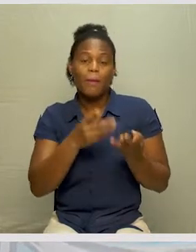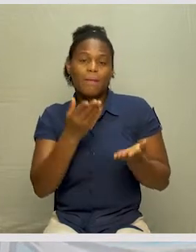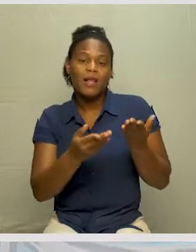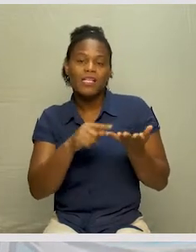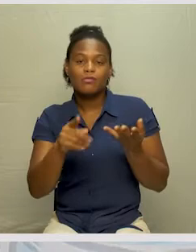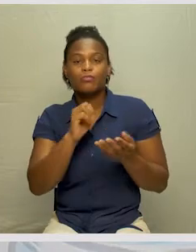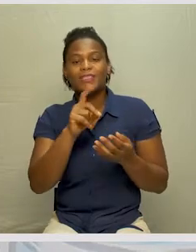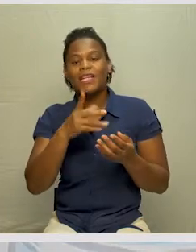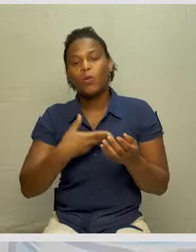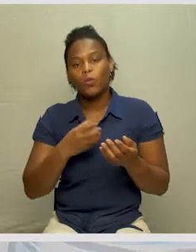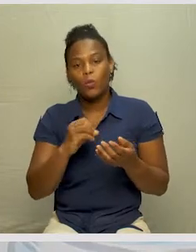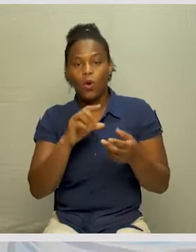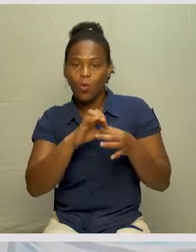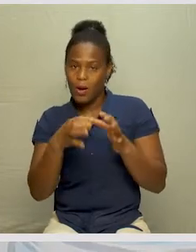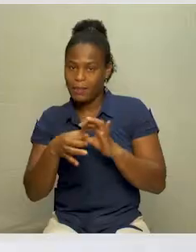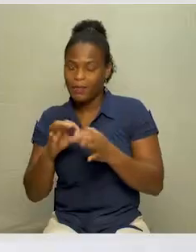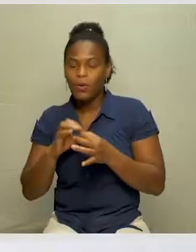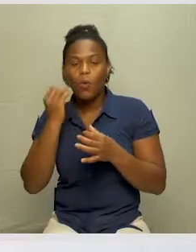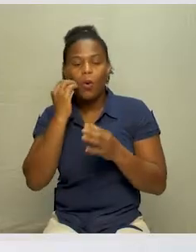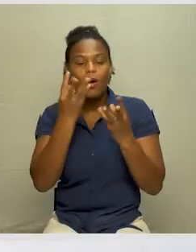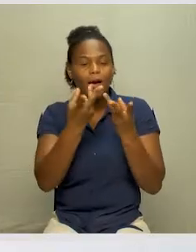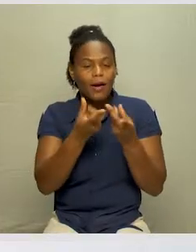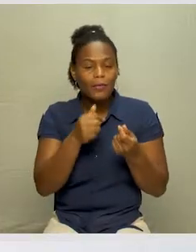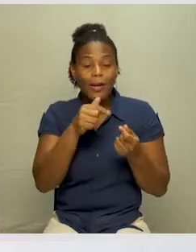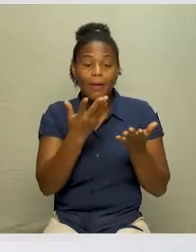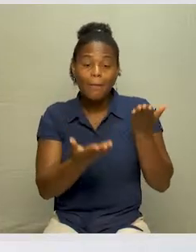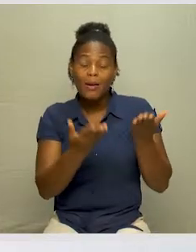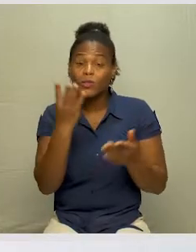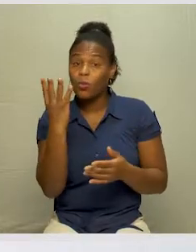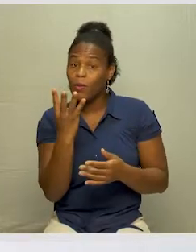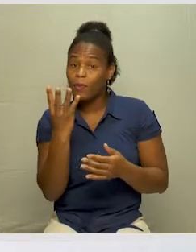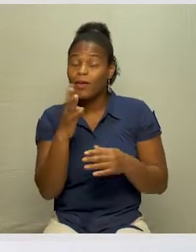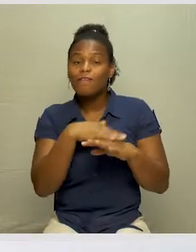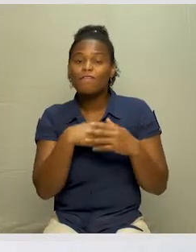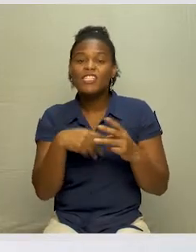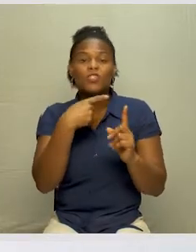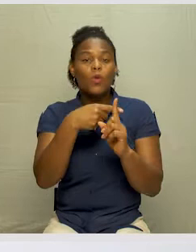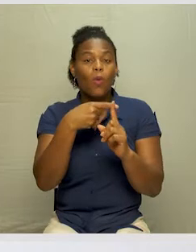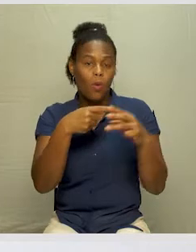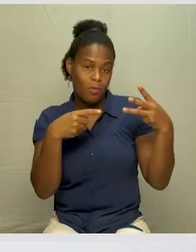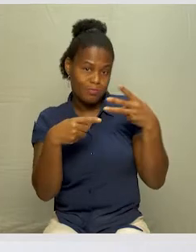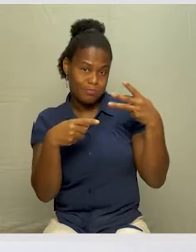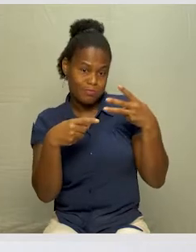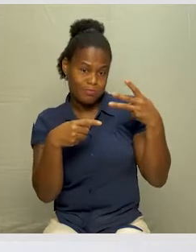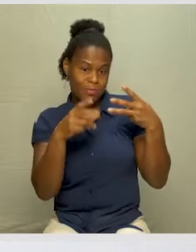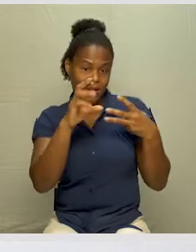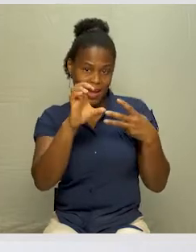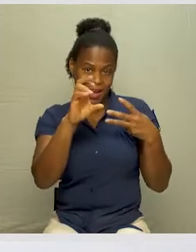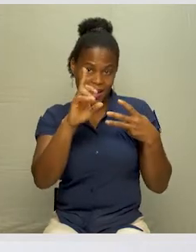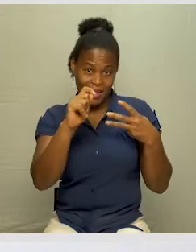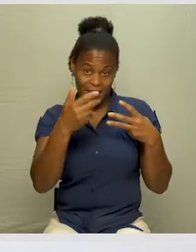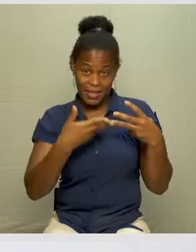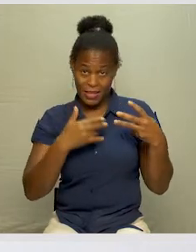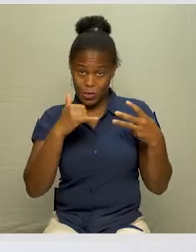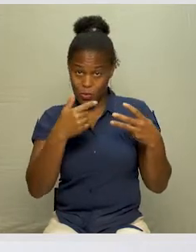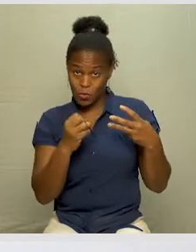balança que tem 4 balanças? Vamos fazer o somatório dos créditos e subtrair